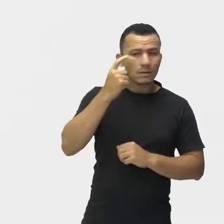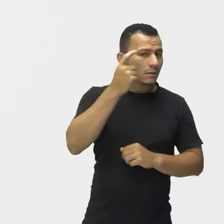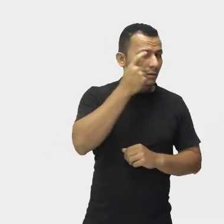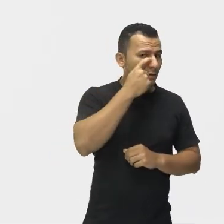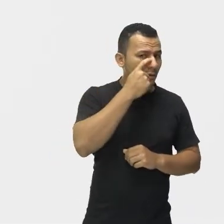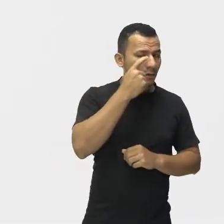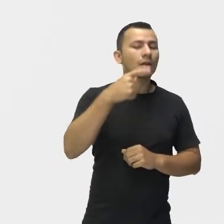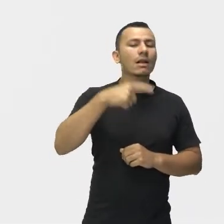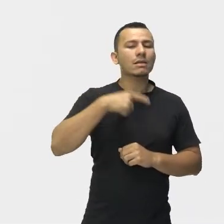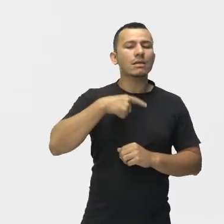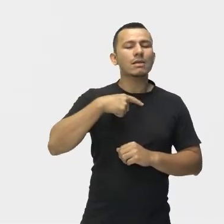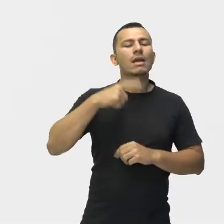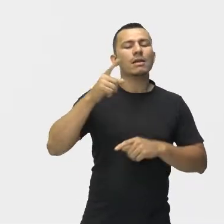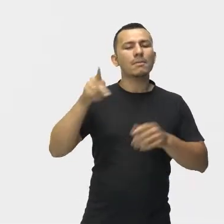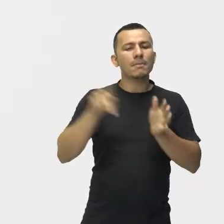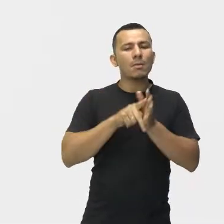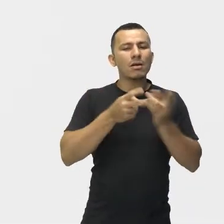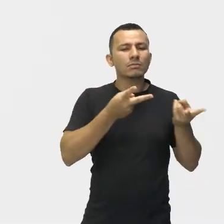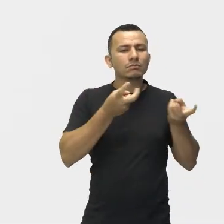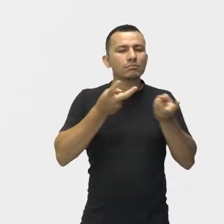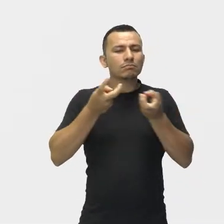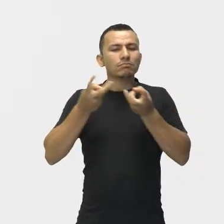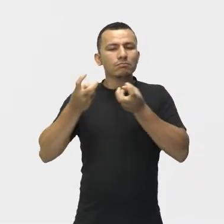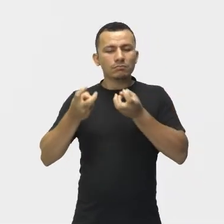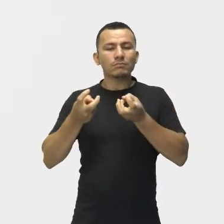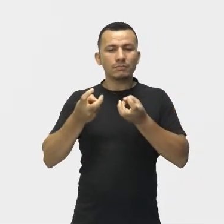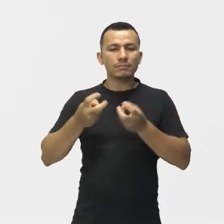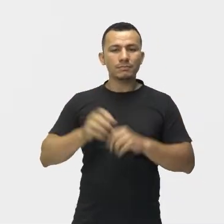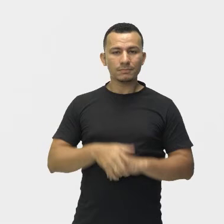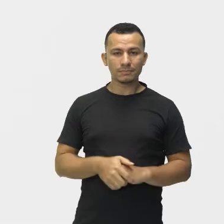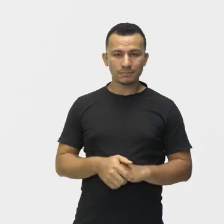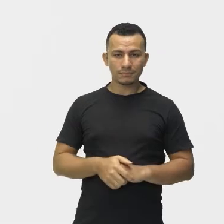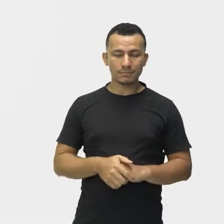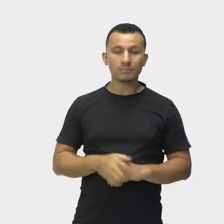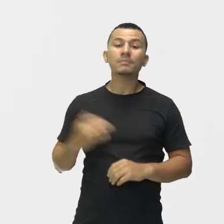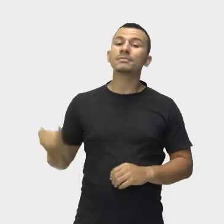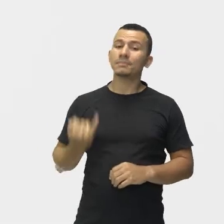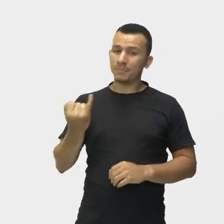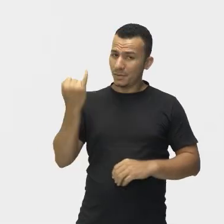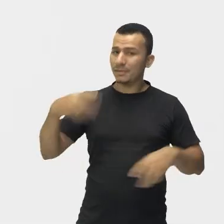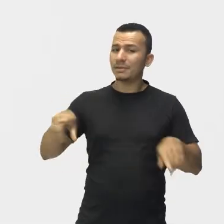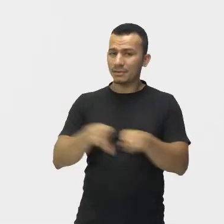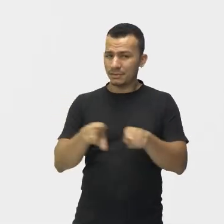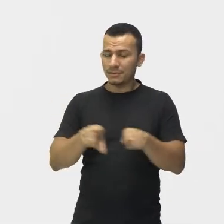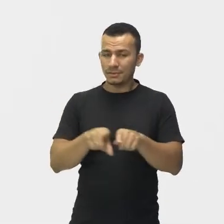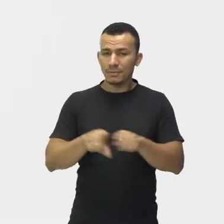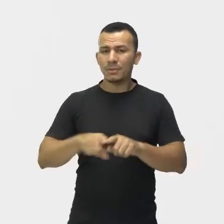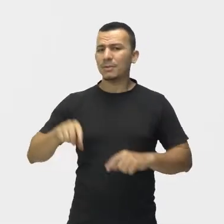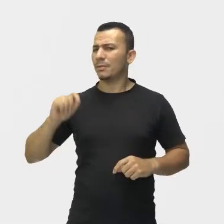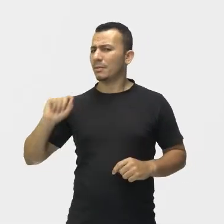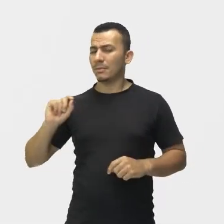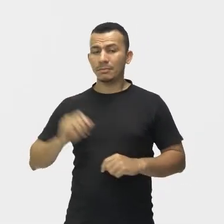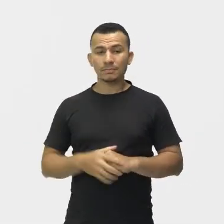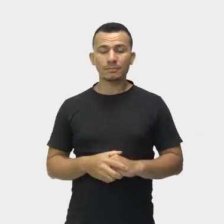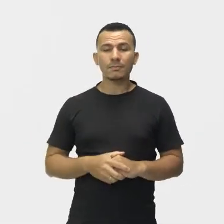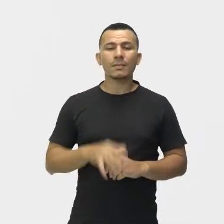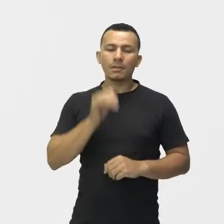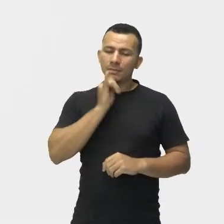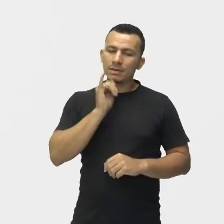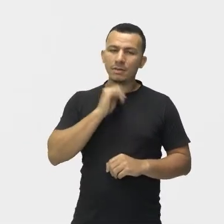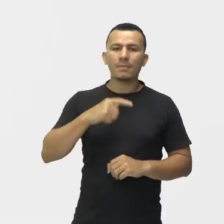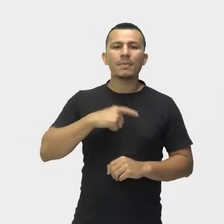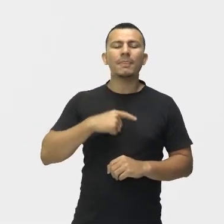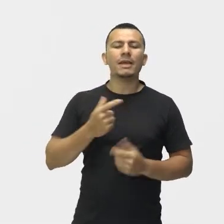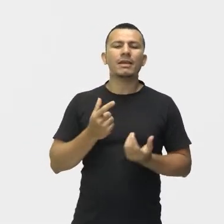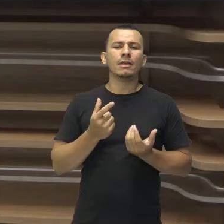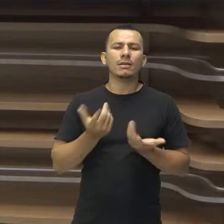os quimiorreceptores, né? Constituindo aí o epitélio olfatório. E é muito importante também, até mesmo quando você tem um alimento